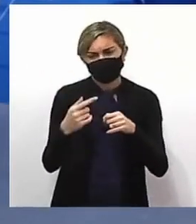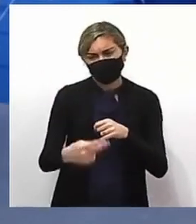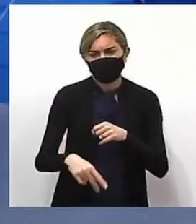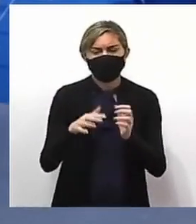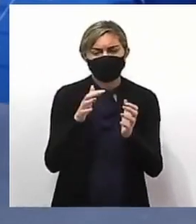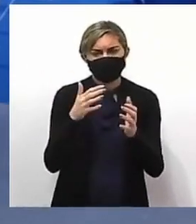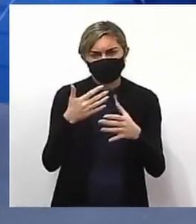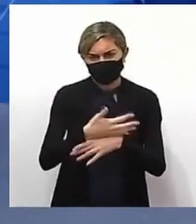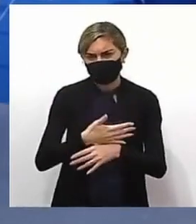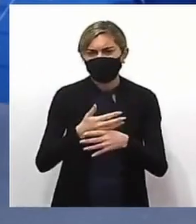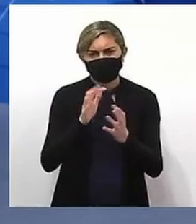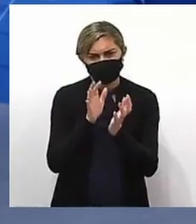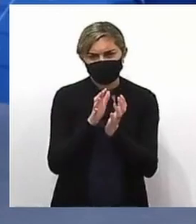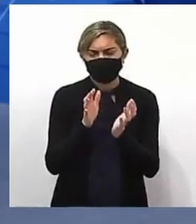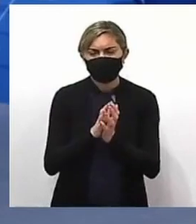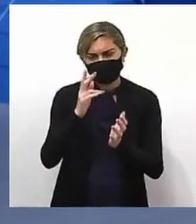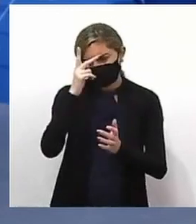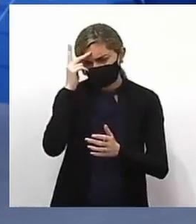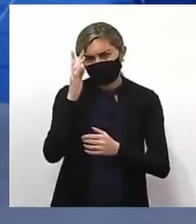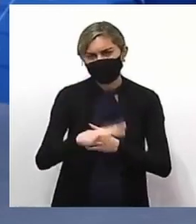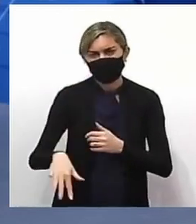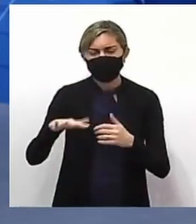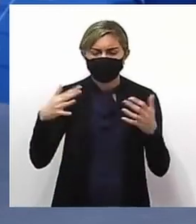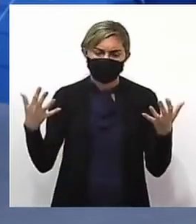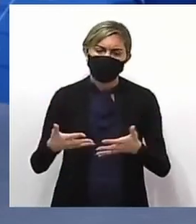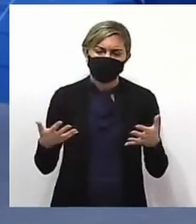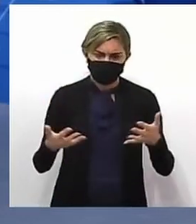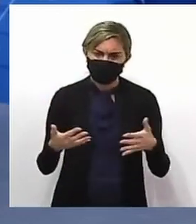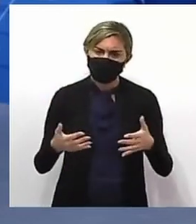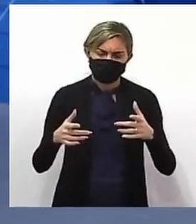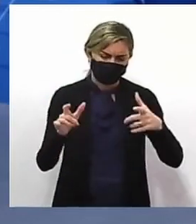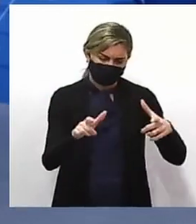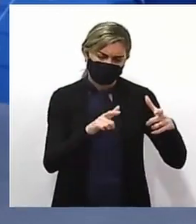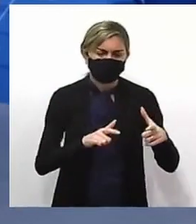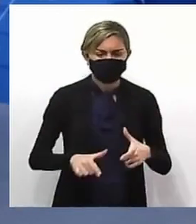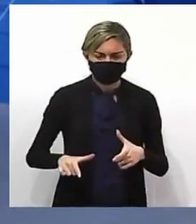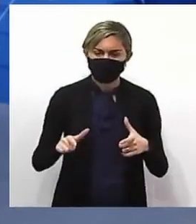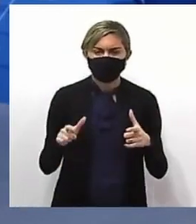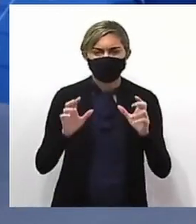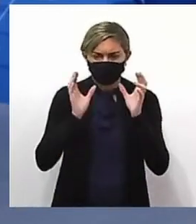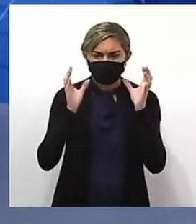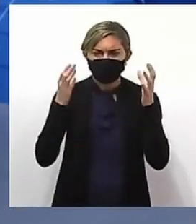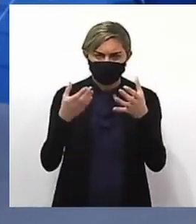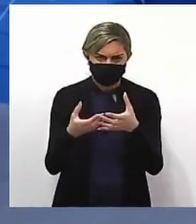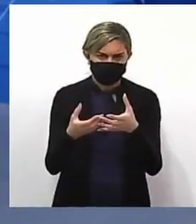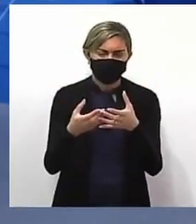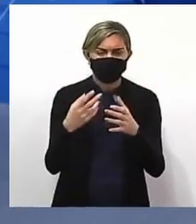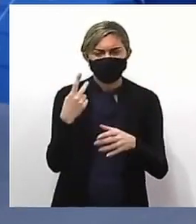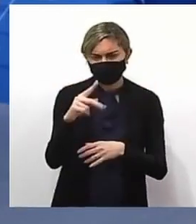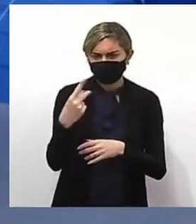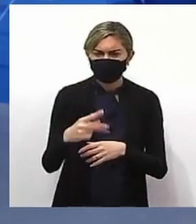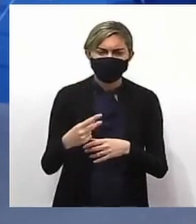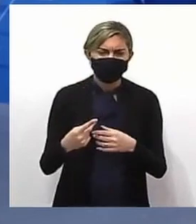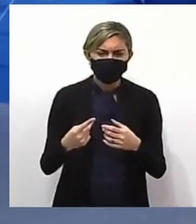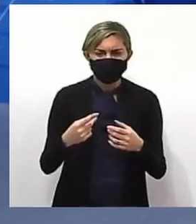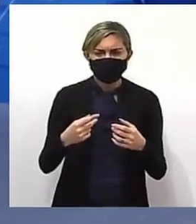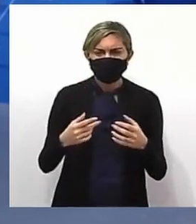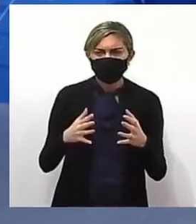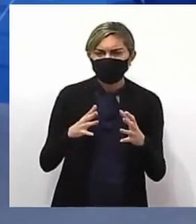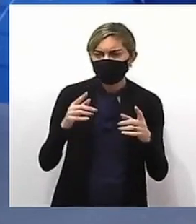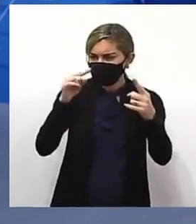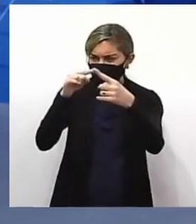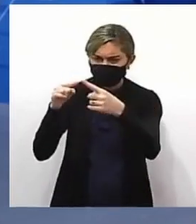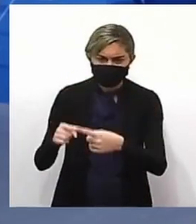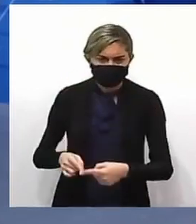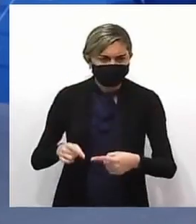do Recife, por pessoas que estão hoje atuando nesses espaços, nessas comunidades, eles meio que se entrelaçam.